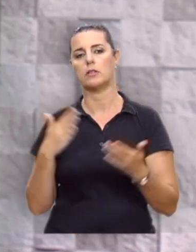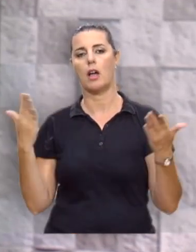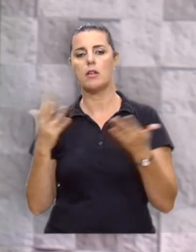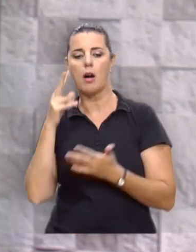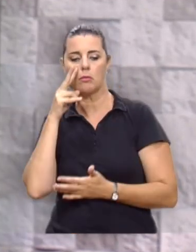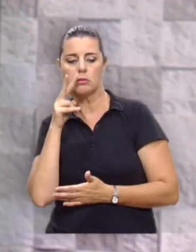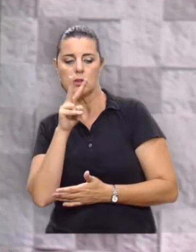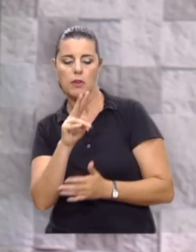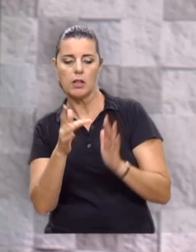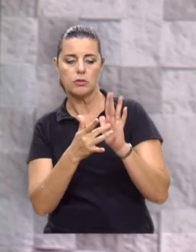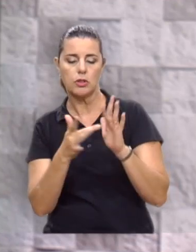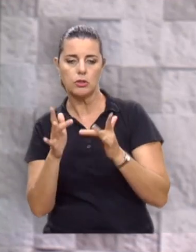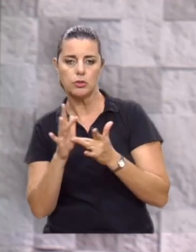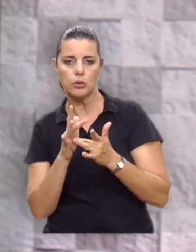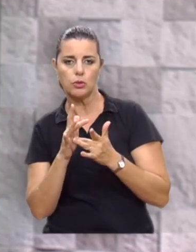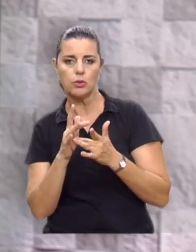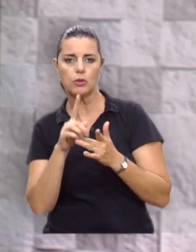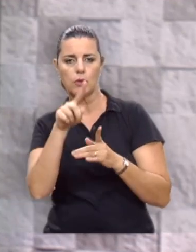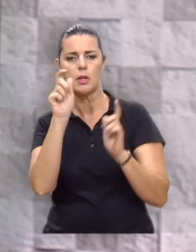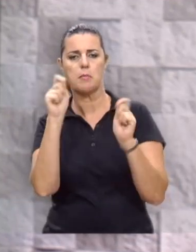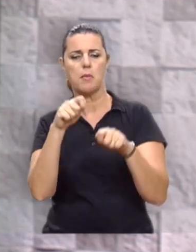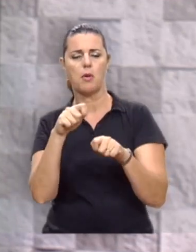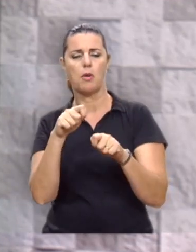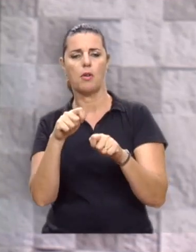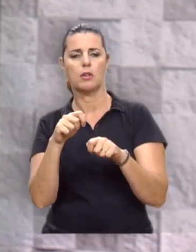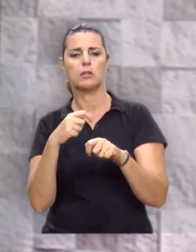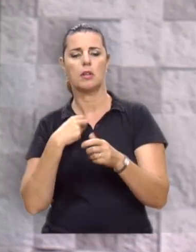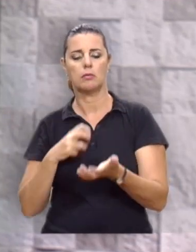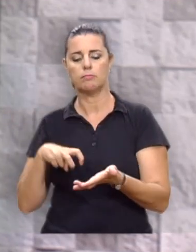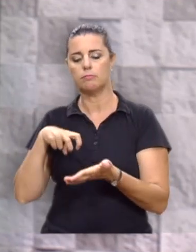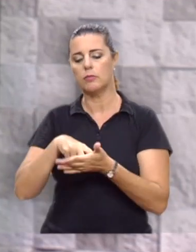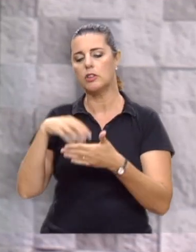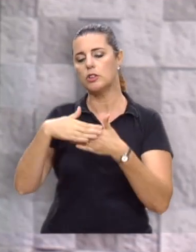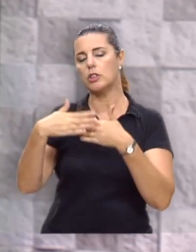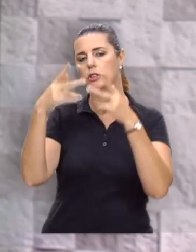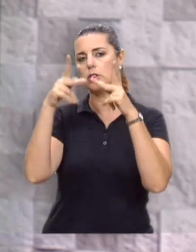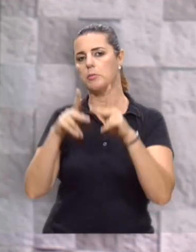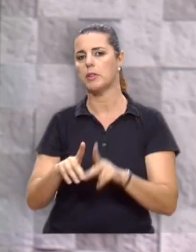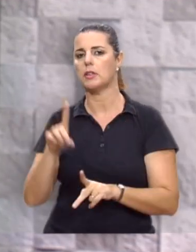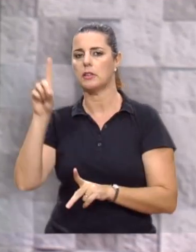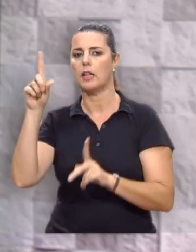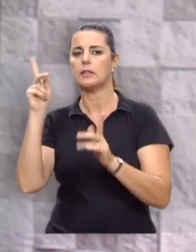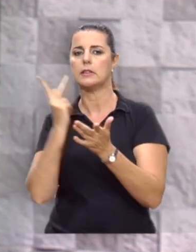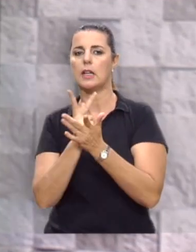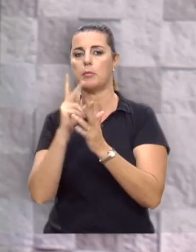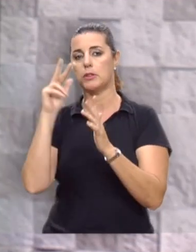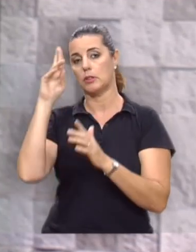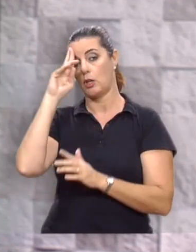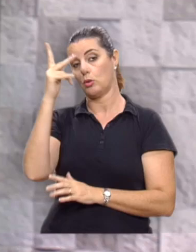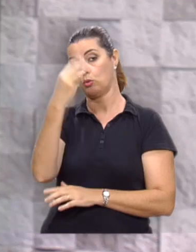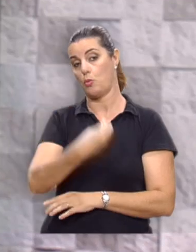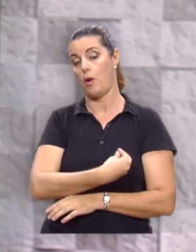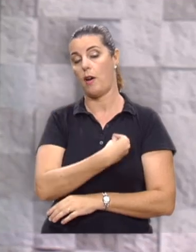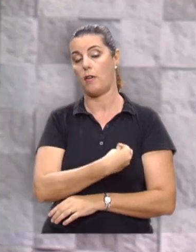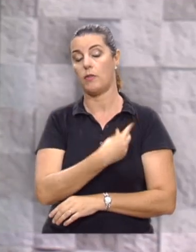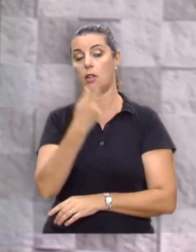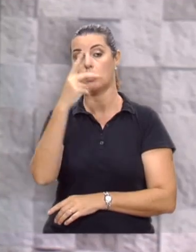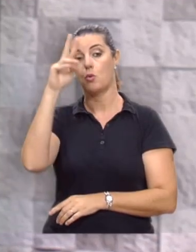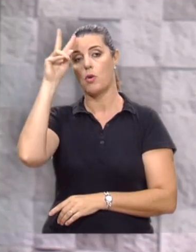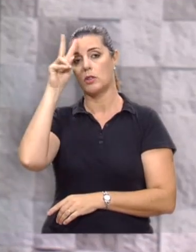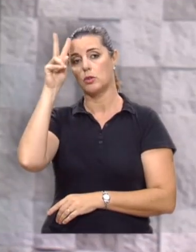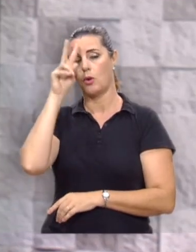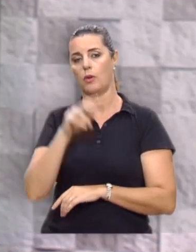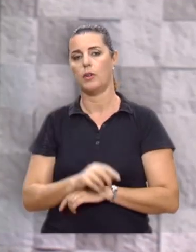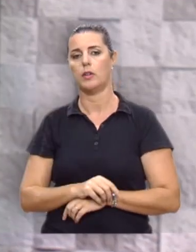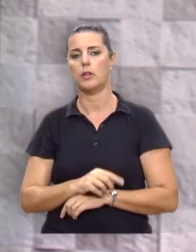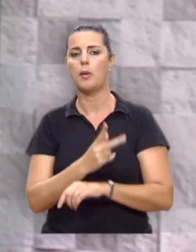agora, ouvindo a respeito de Jesus, que você possa se render a Ele, que Ele de fato seja Senhor da sua vida, Senhor da